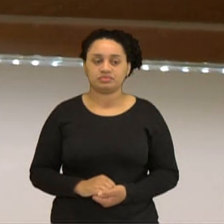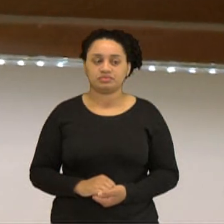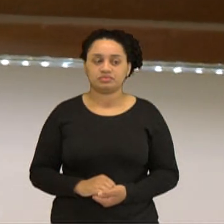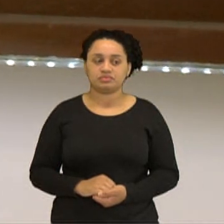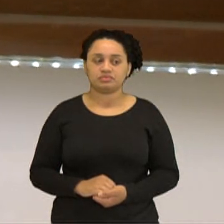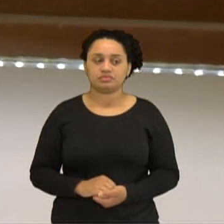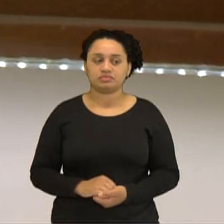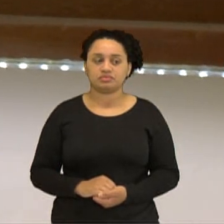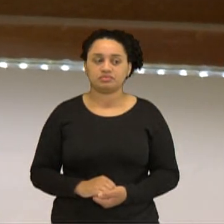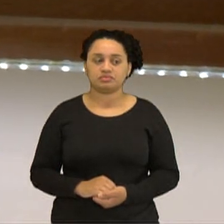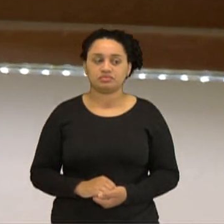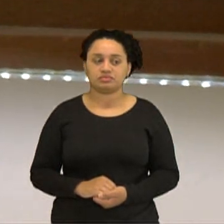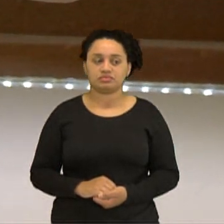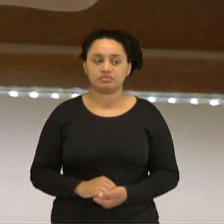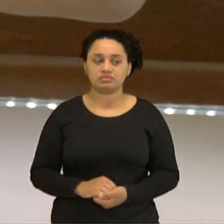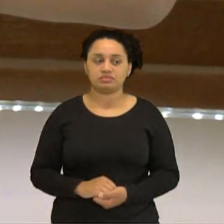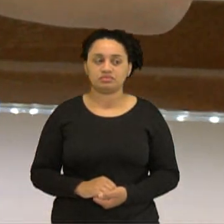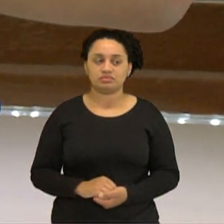até o final.